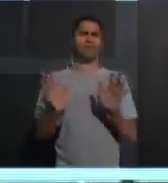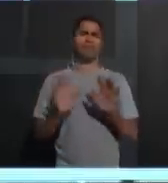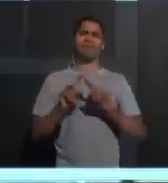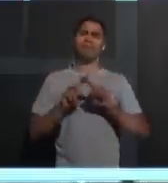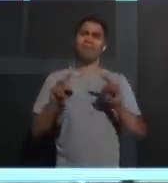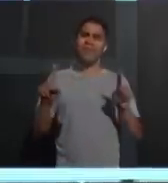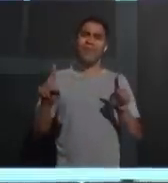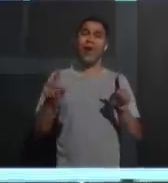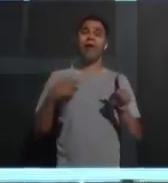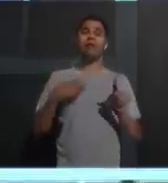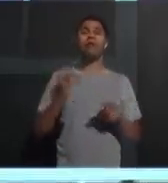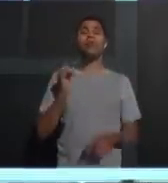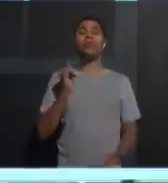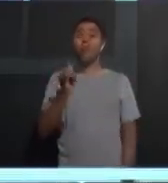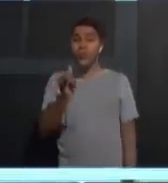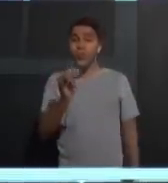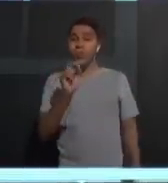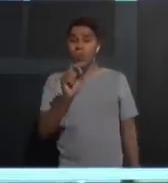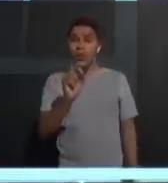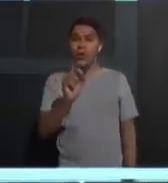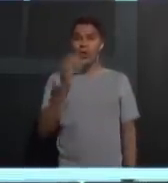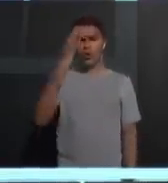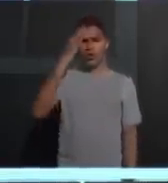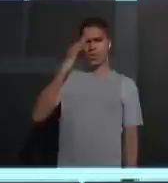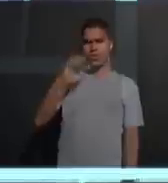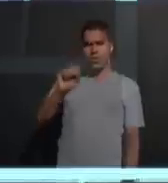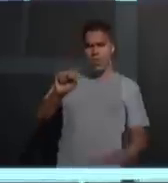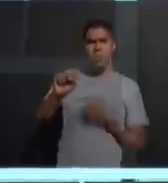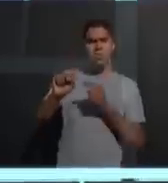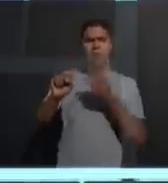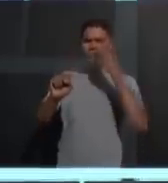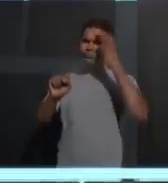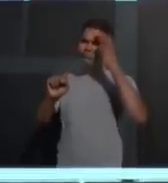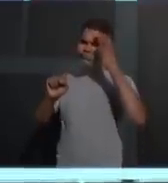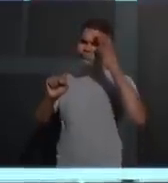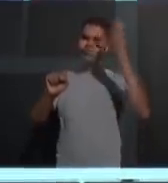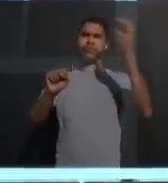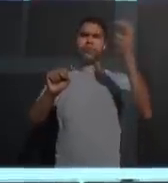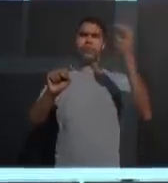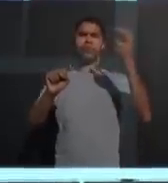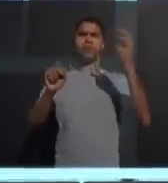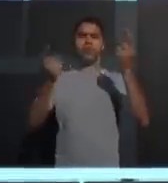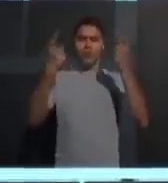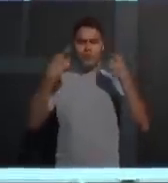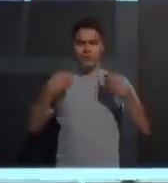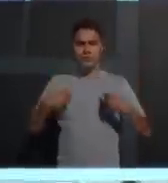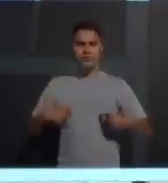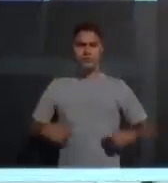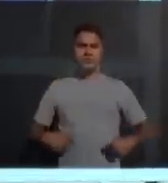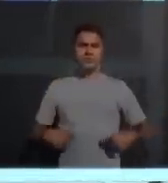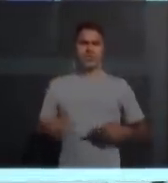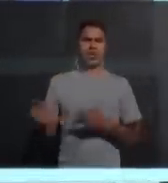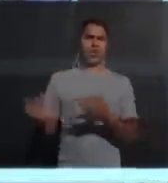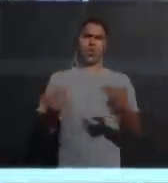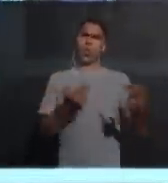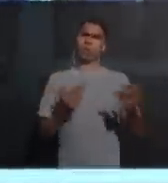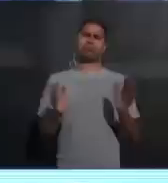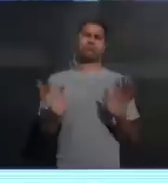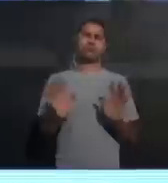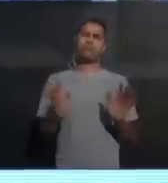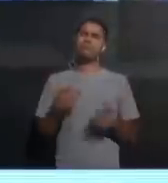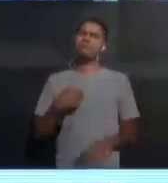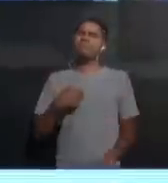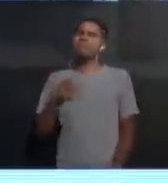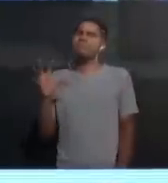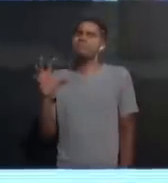contudo eu lhes digo que nem salomão em todo seu esplendor vestiu se como um deles ai gente eu